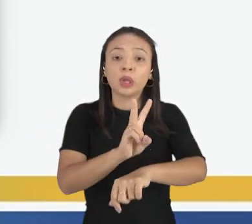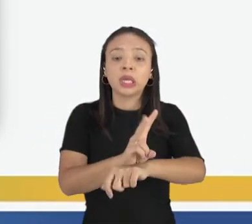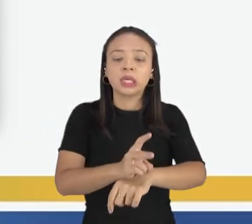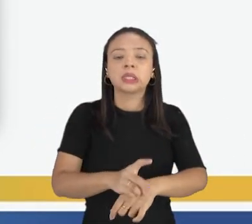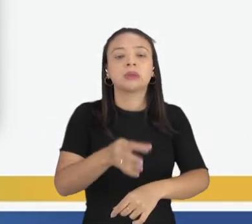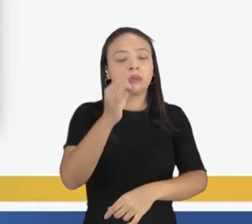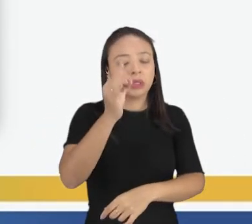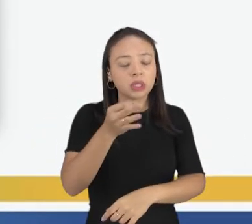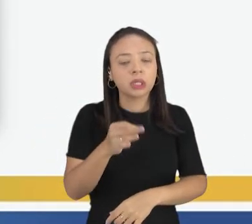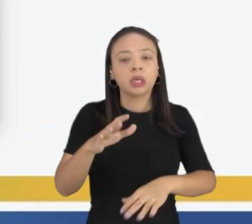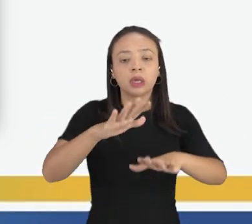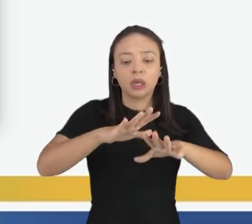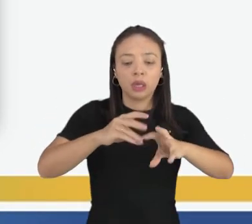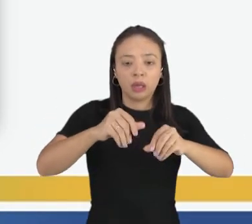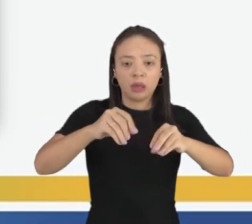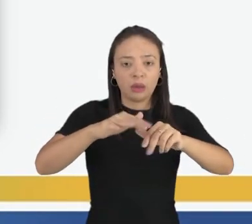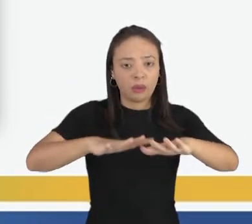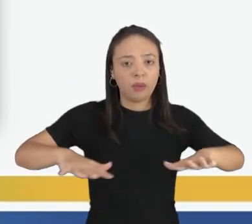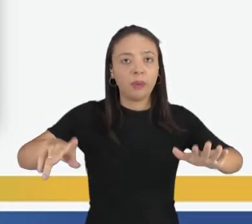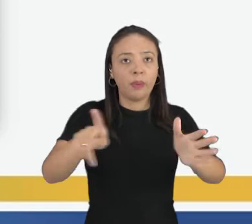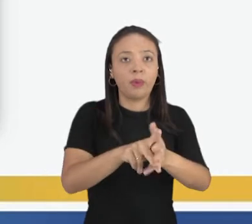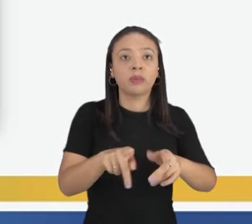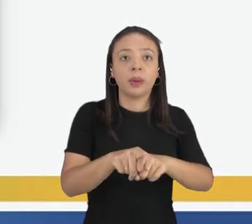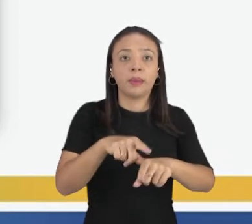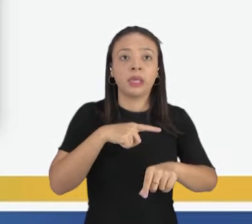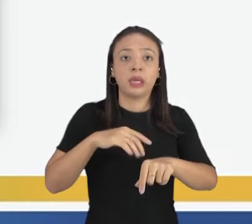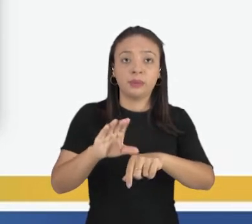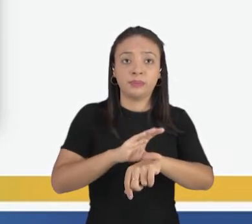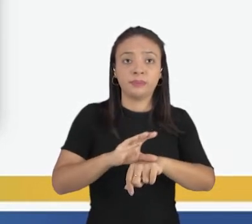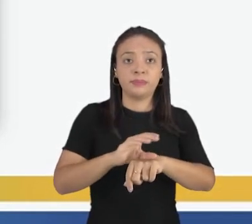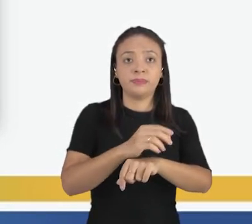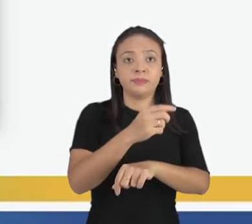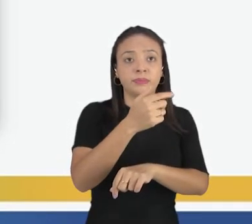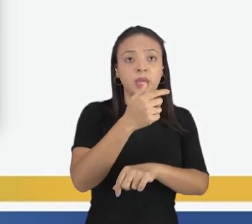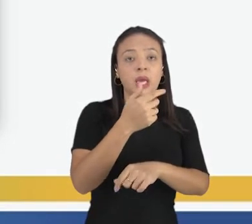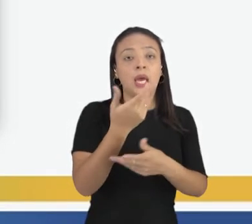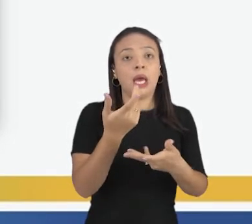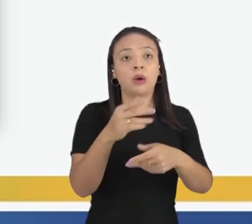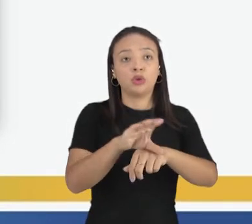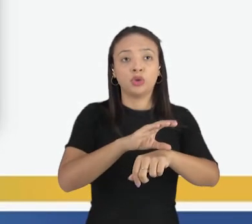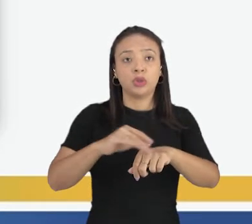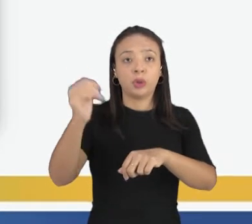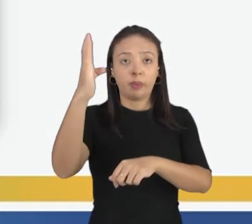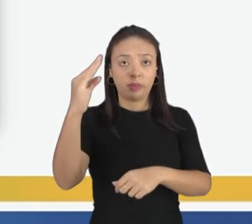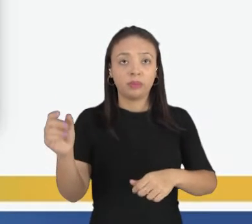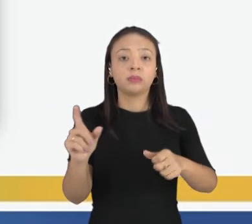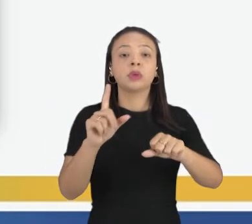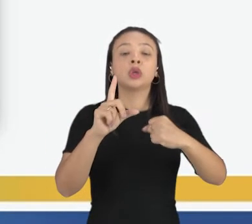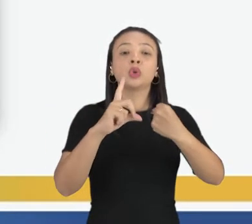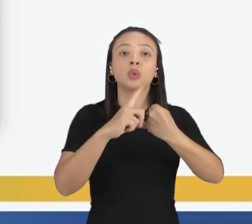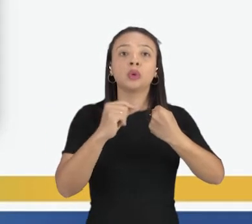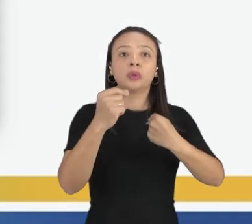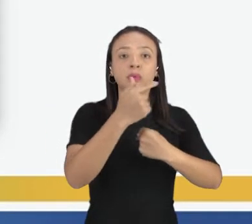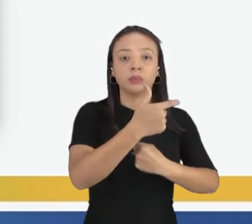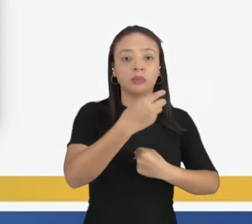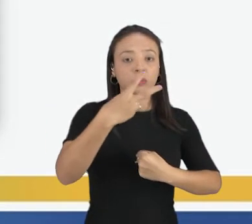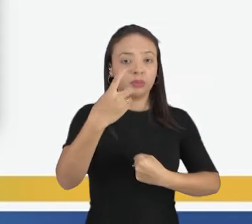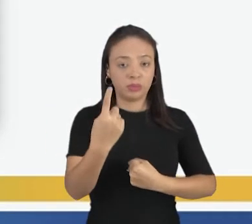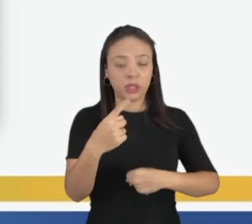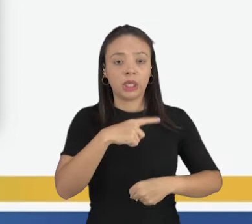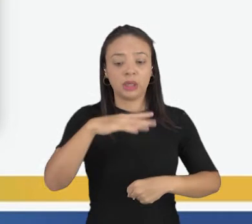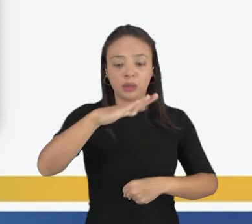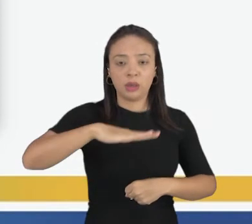artigo 231 da Constituição Brasileira, que vai, então, ordenar essa demarcação dos territórios indígenas. Institui também